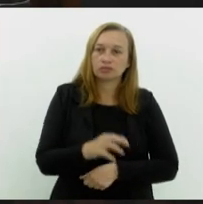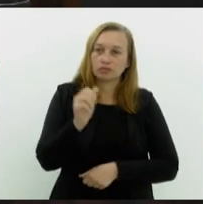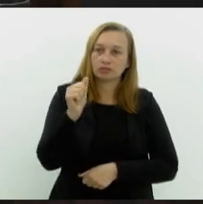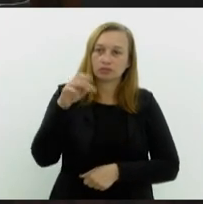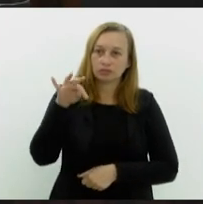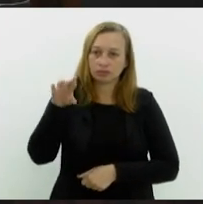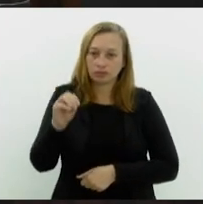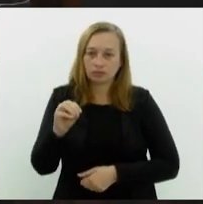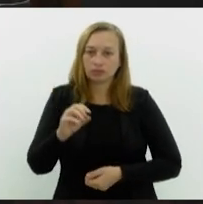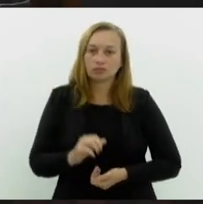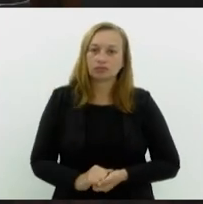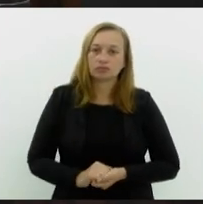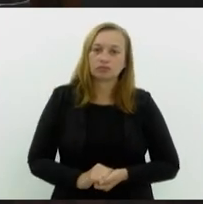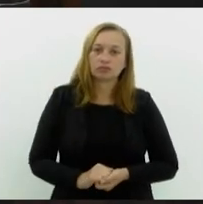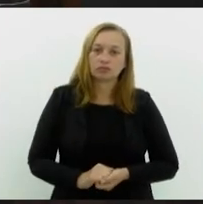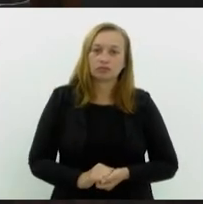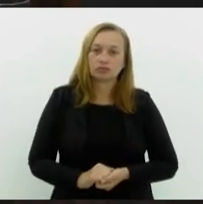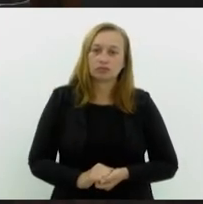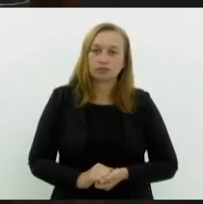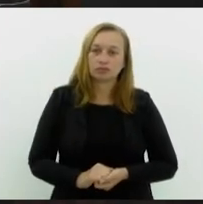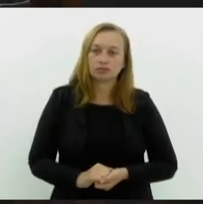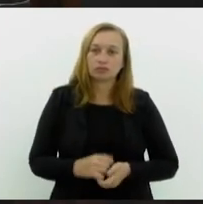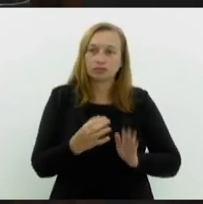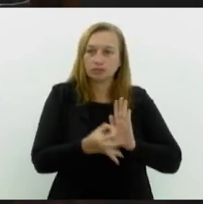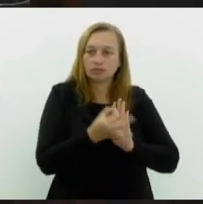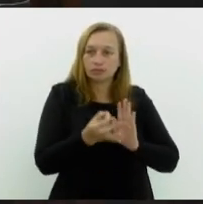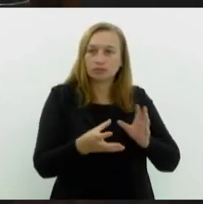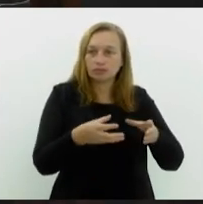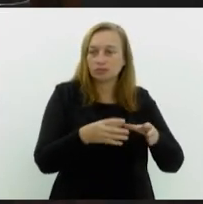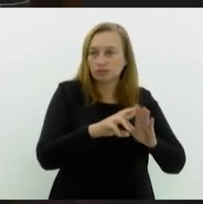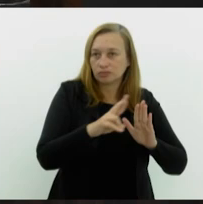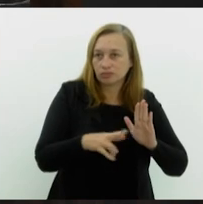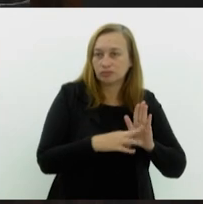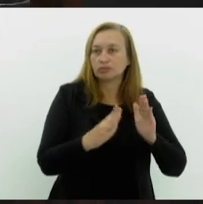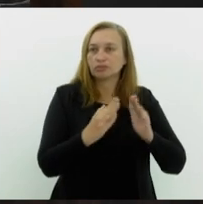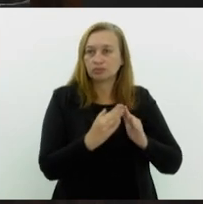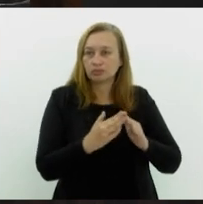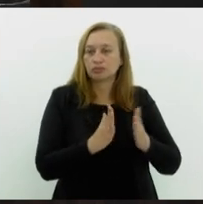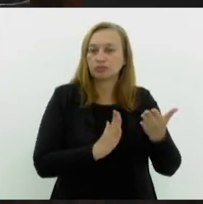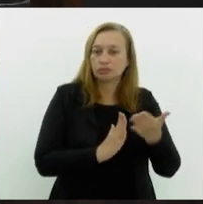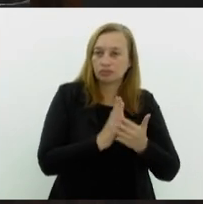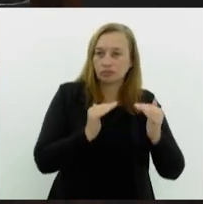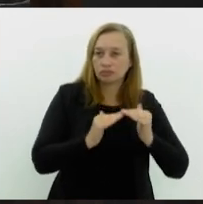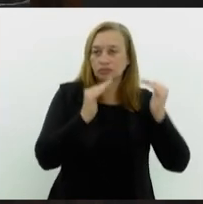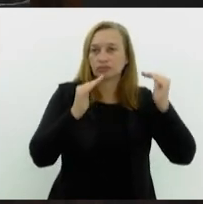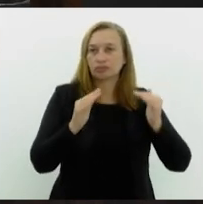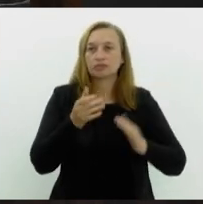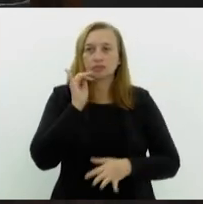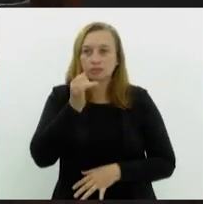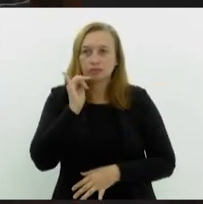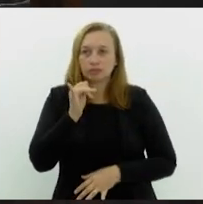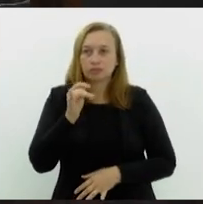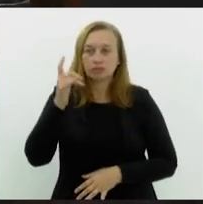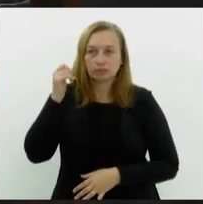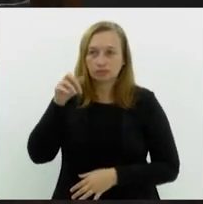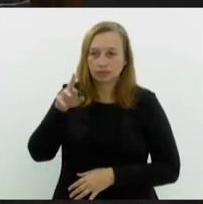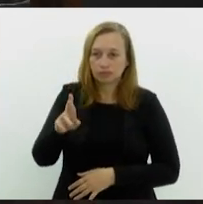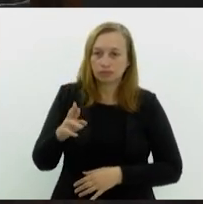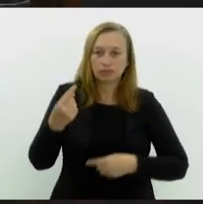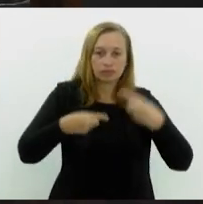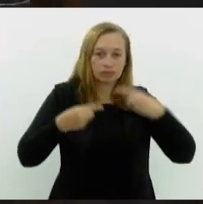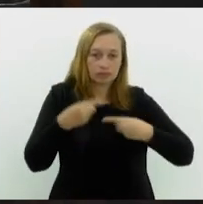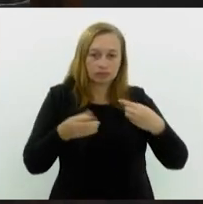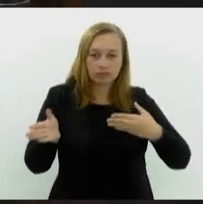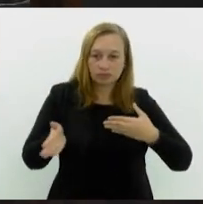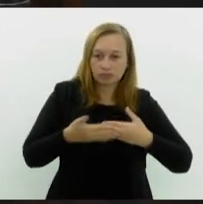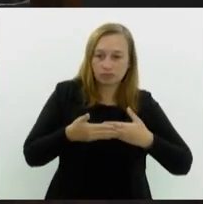Júnior Anastasia. Pareceres da Comissão de Normas Internas e Proposições Externas favorável. Relator, deputado Rosenberg Reis. Em discussão,